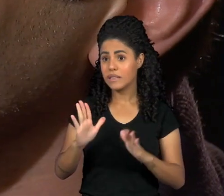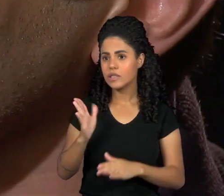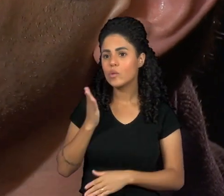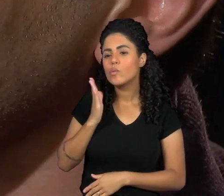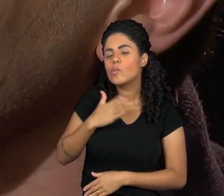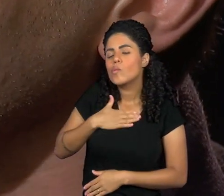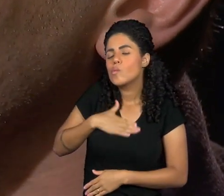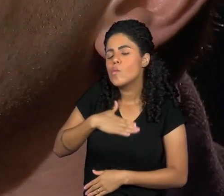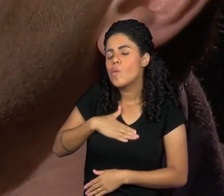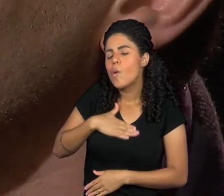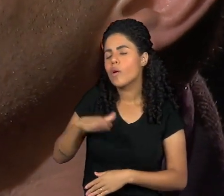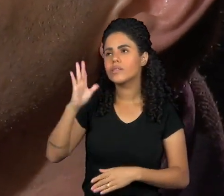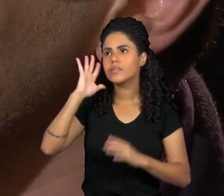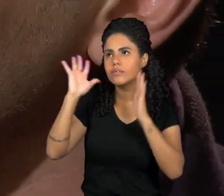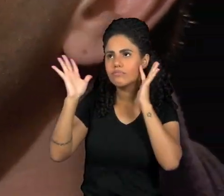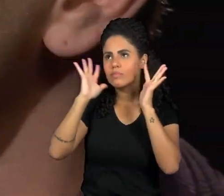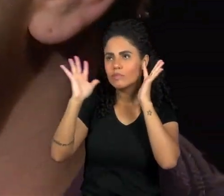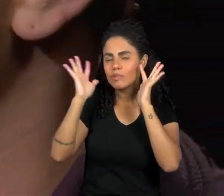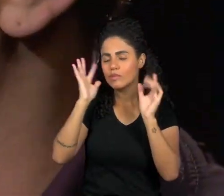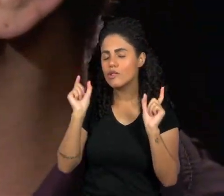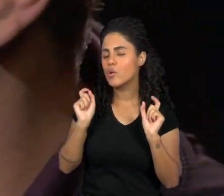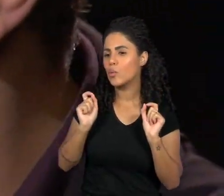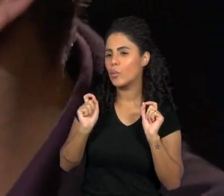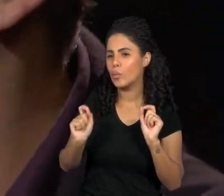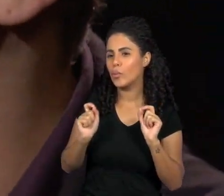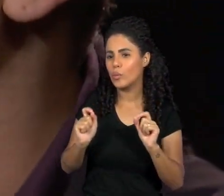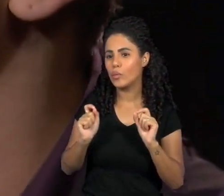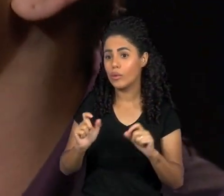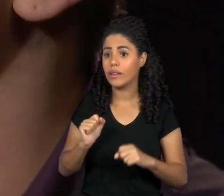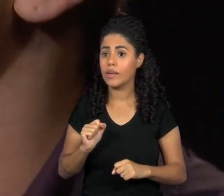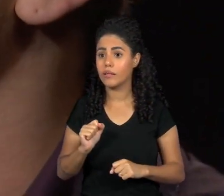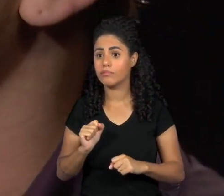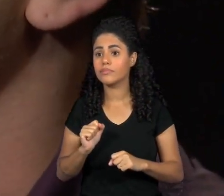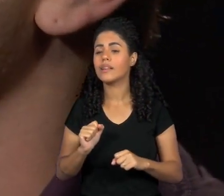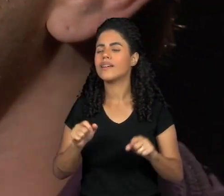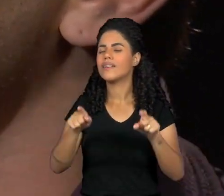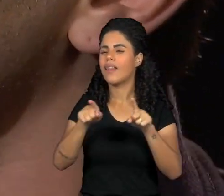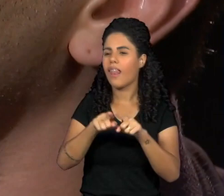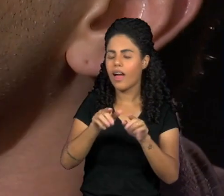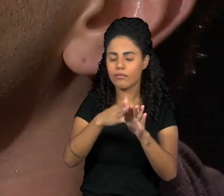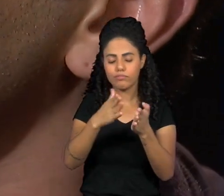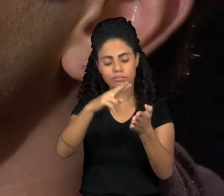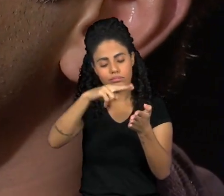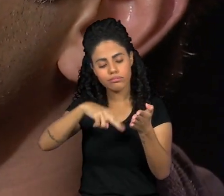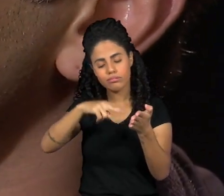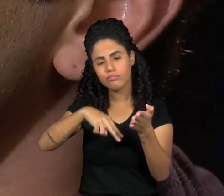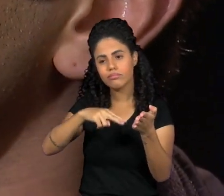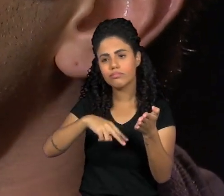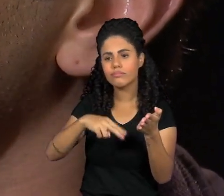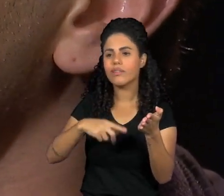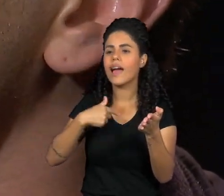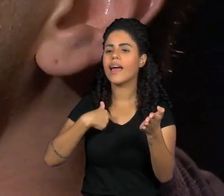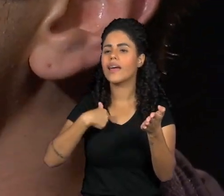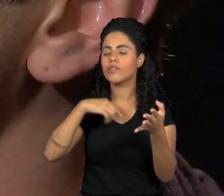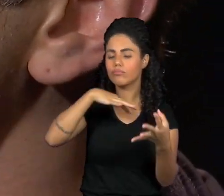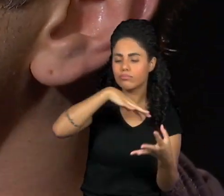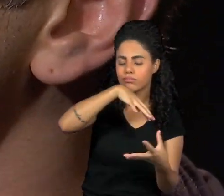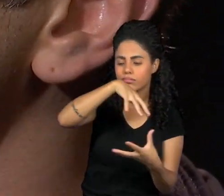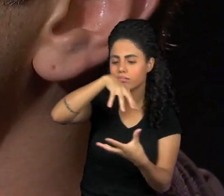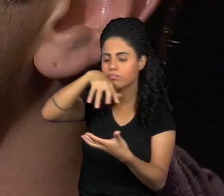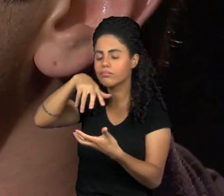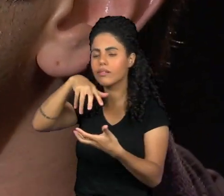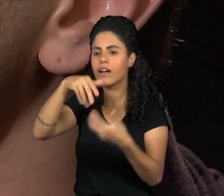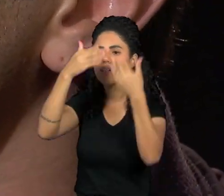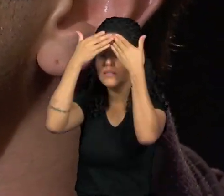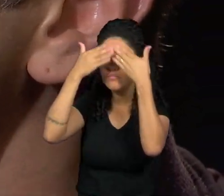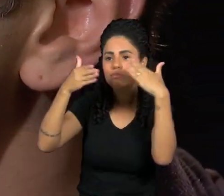pensar também que aquela última parte é uma cosmovisão de mundo, é uma maneira de